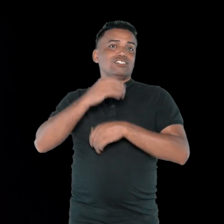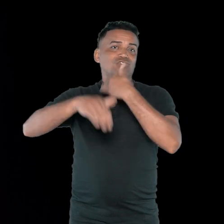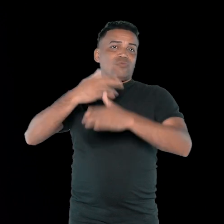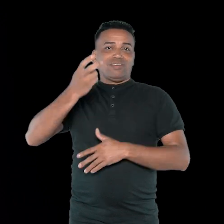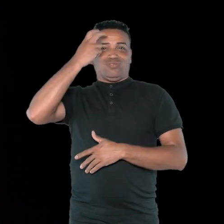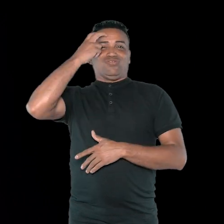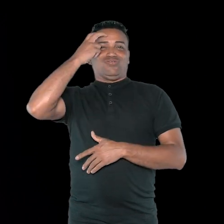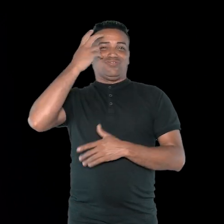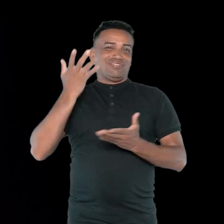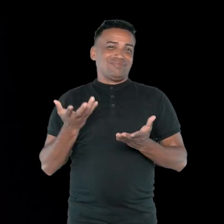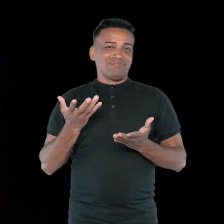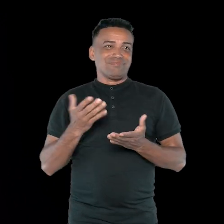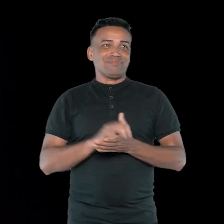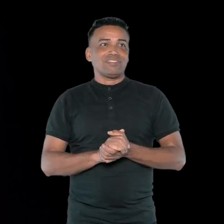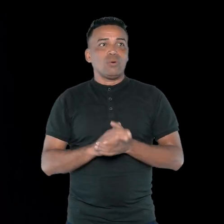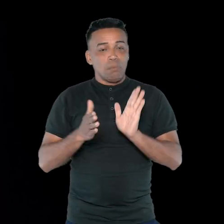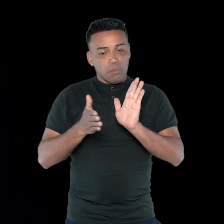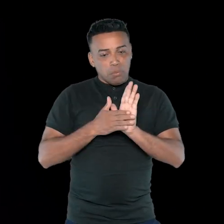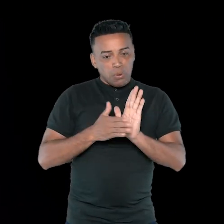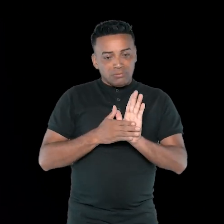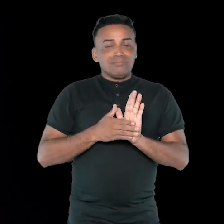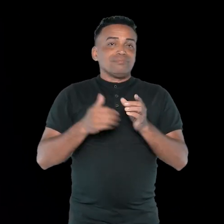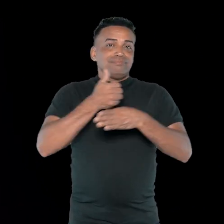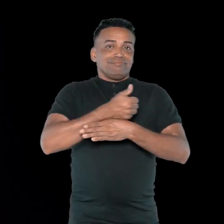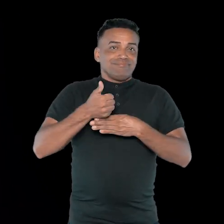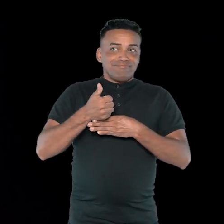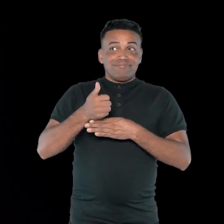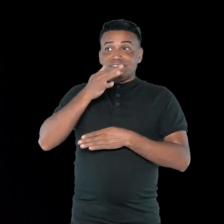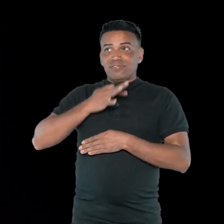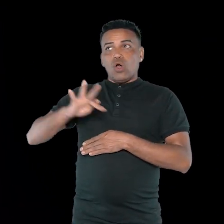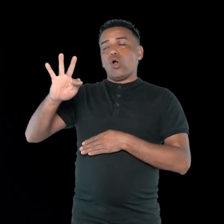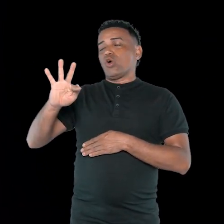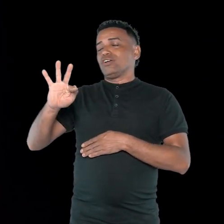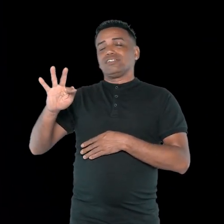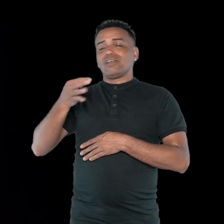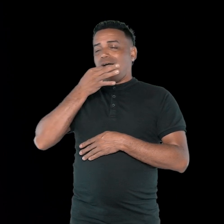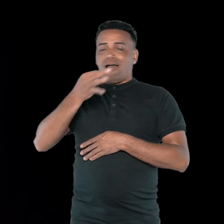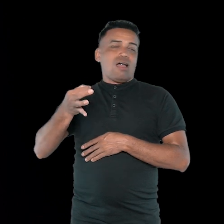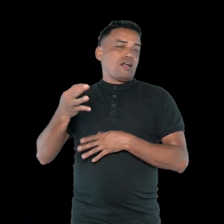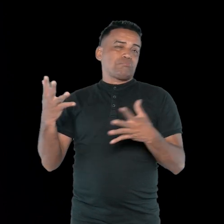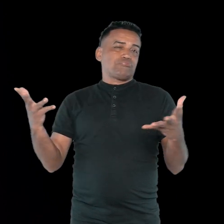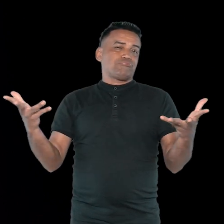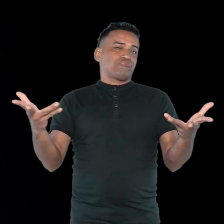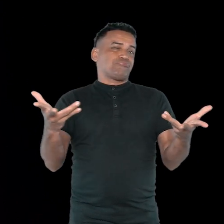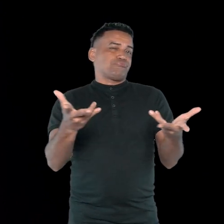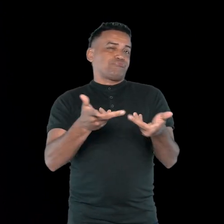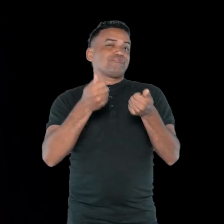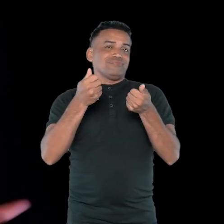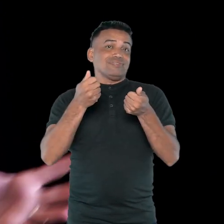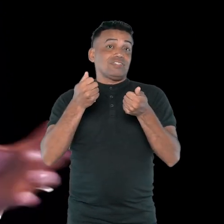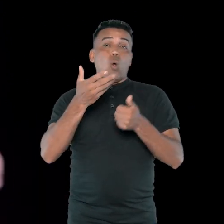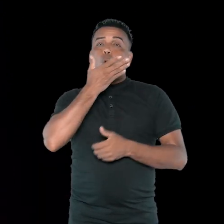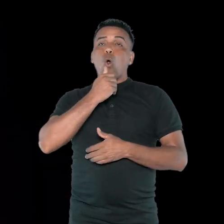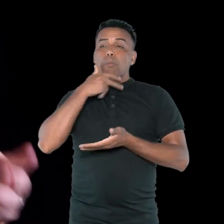estariam atingindo metas morais que, segundo Freud, seriam mais louváveis, né? Eles estariam ocupando cargos